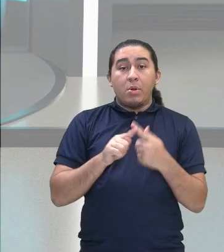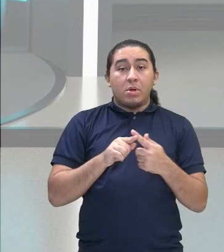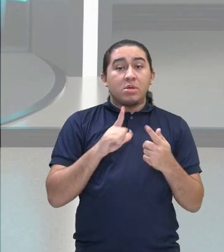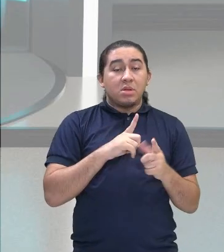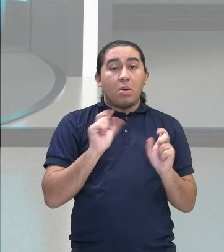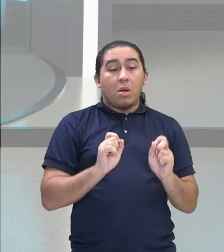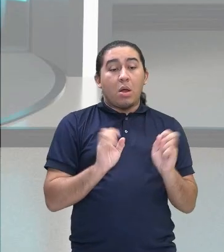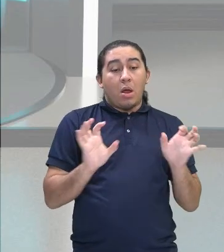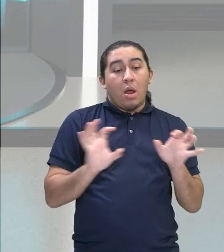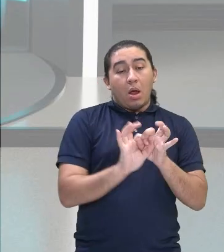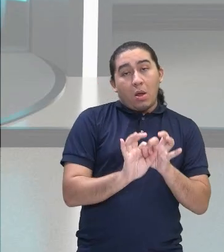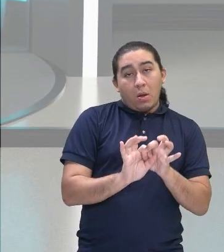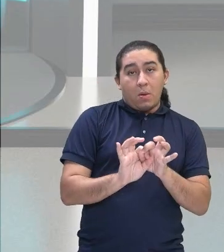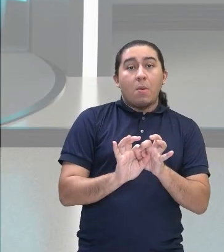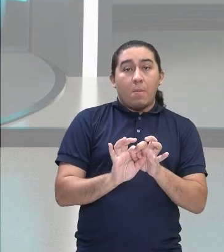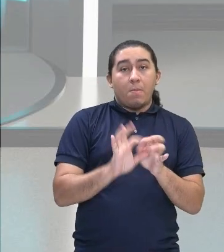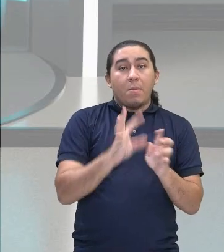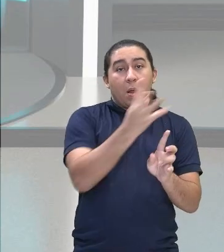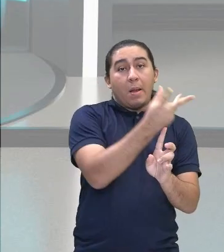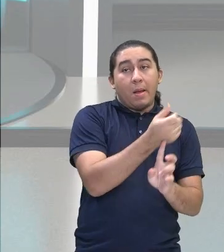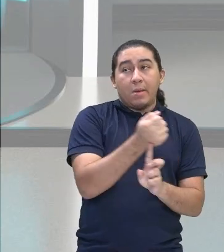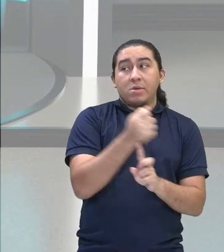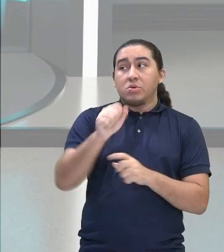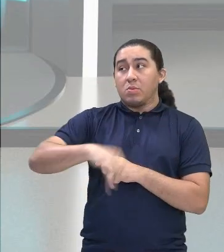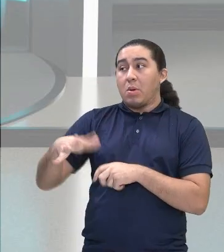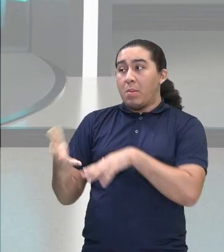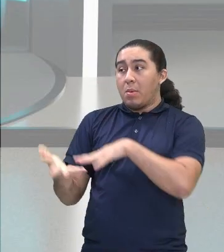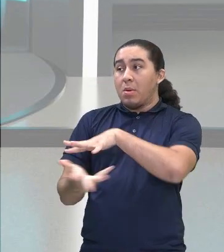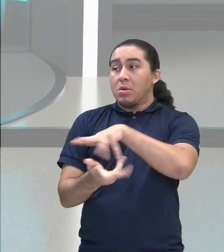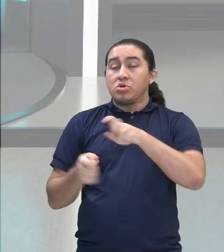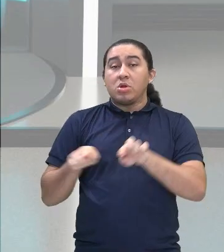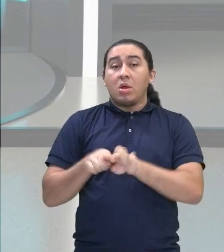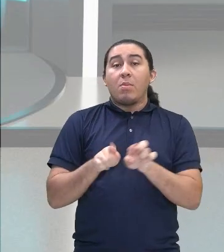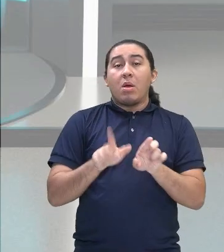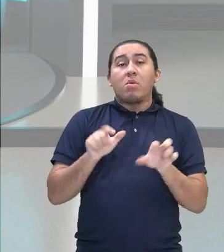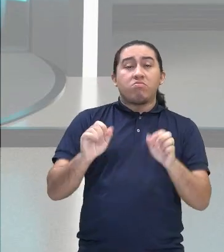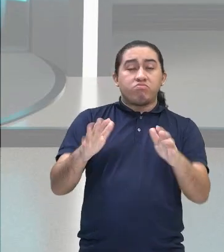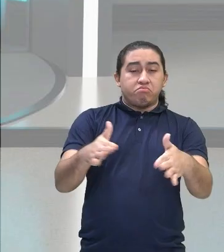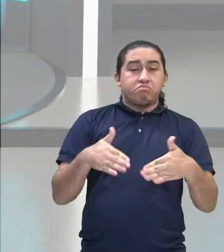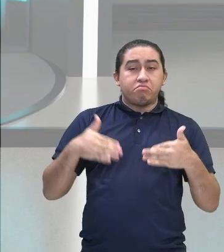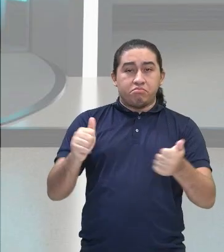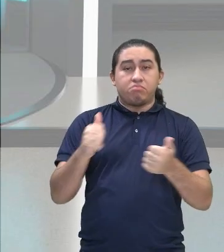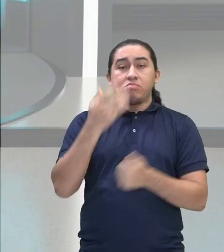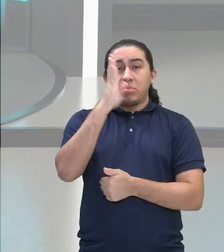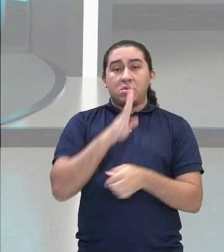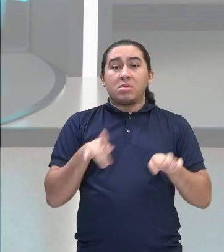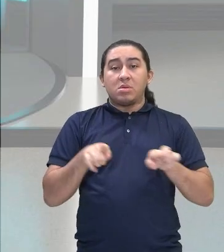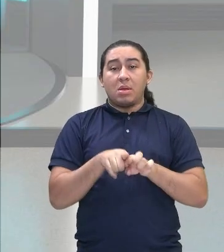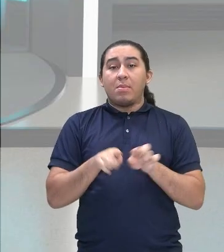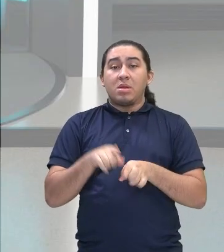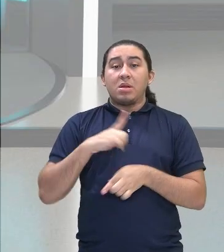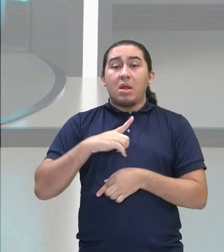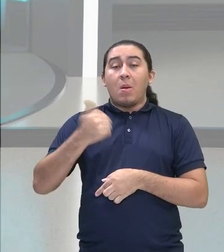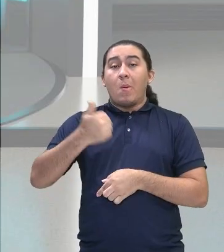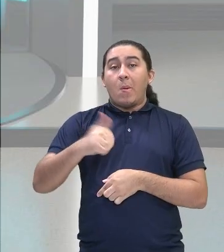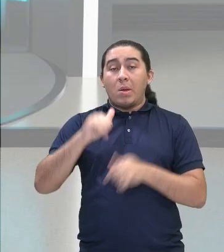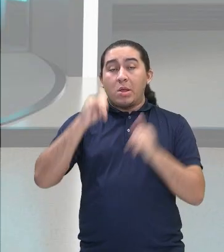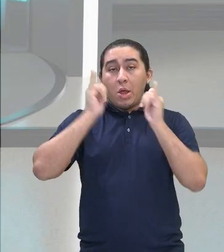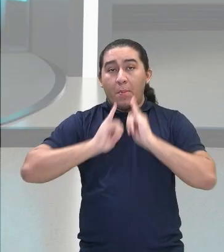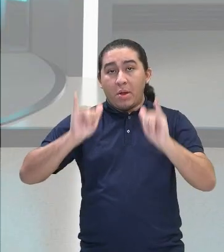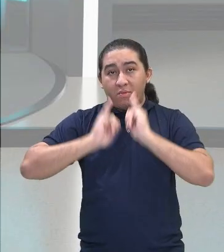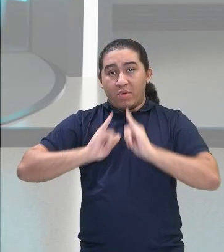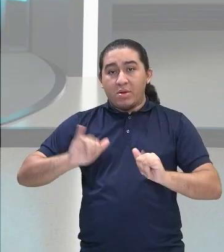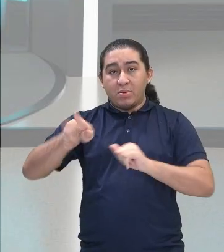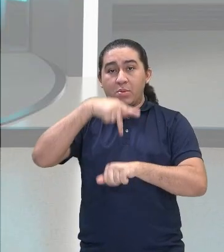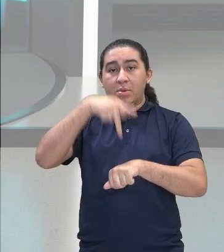ambiente num trabalho que foi além do encantamento no Brasil e elaborou 11 manifestos nacionais.